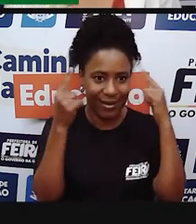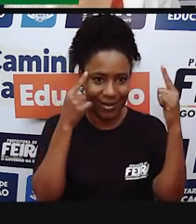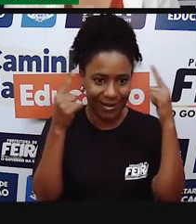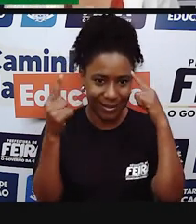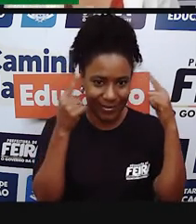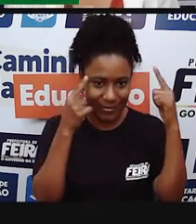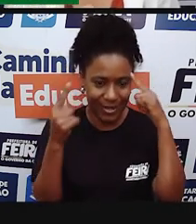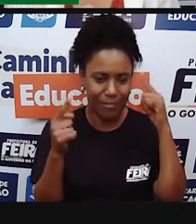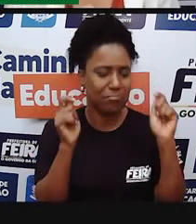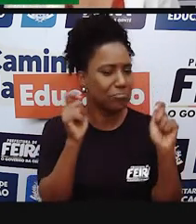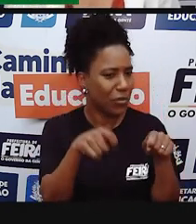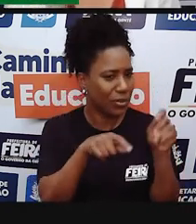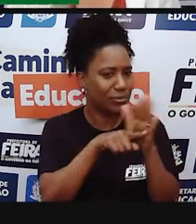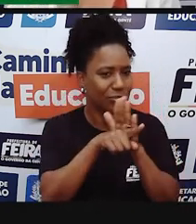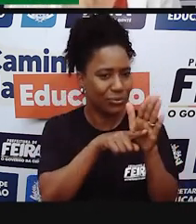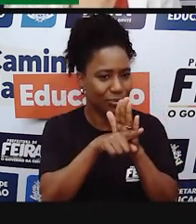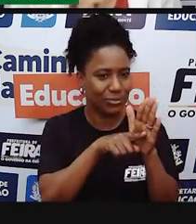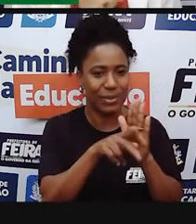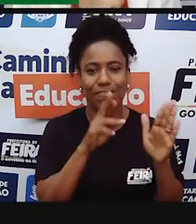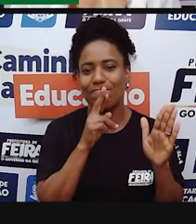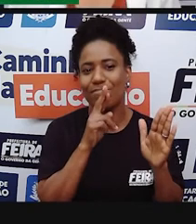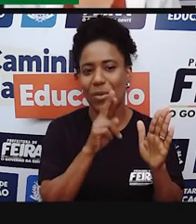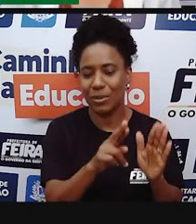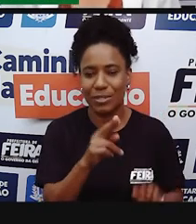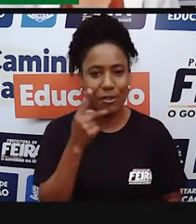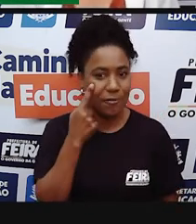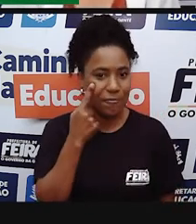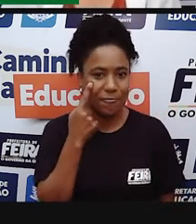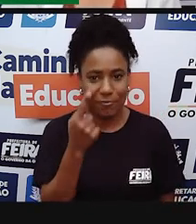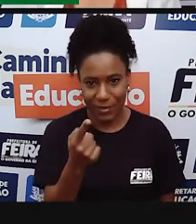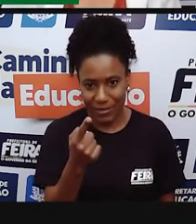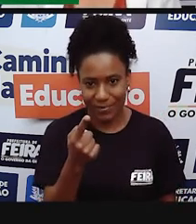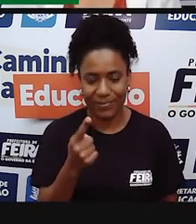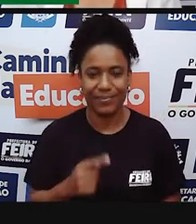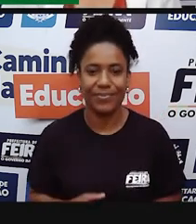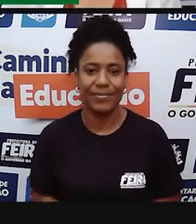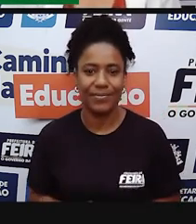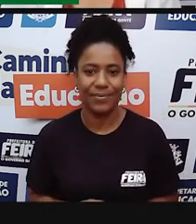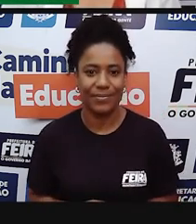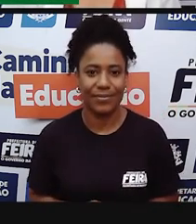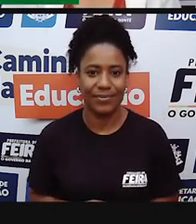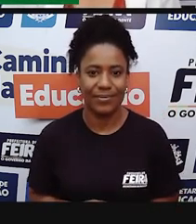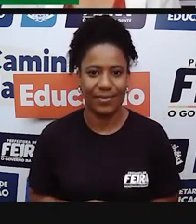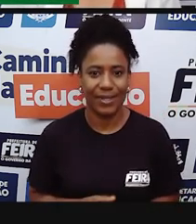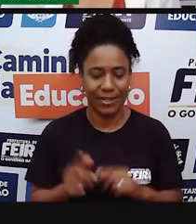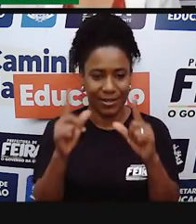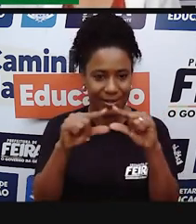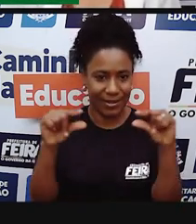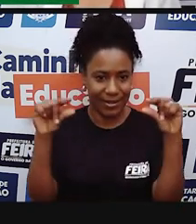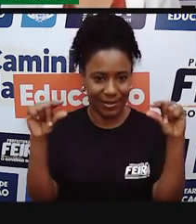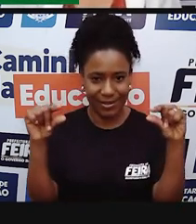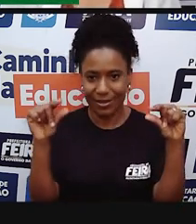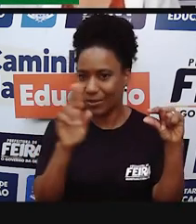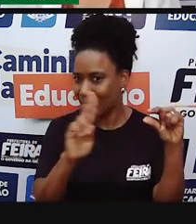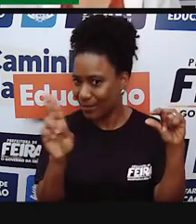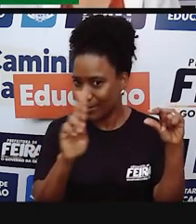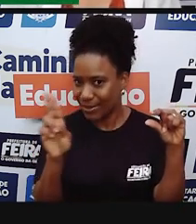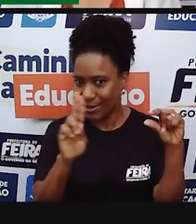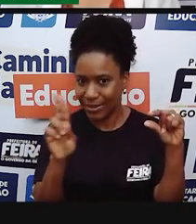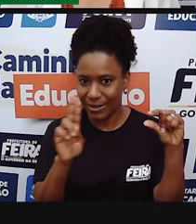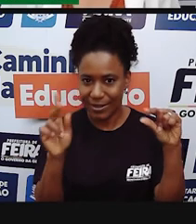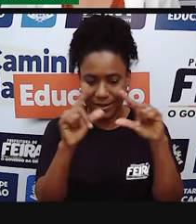possa pesquisar a resposta Olha lá na primeira linha aí cai aí é membro se aí o antigo